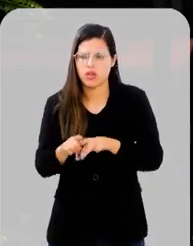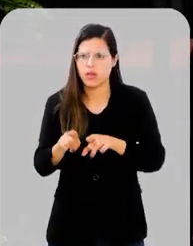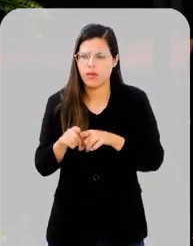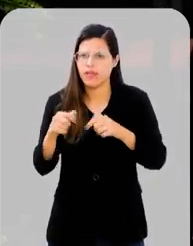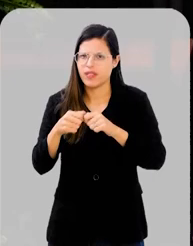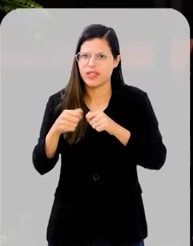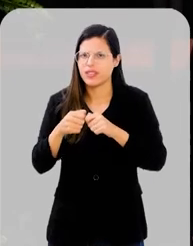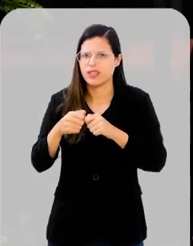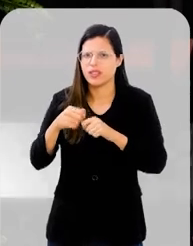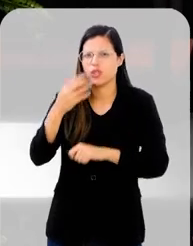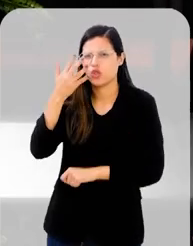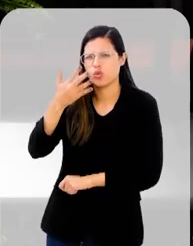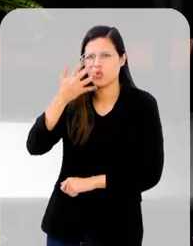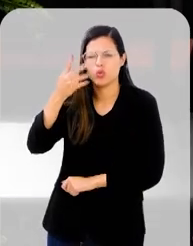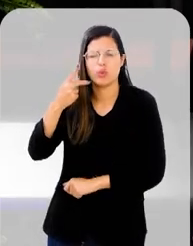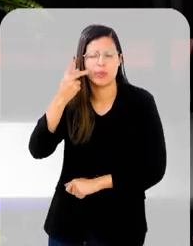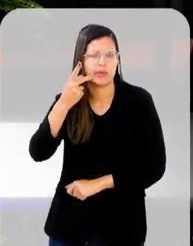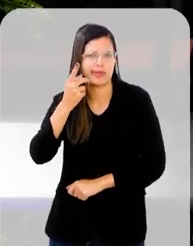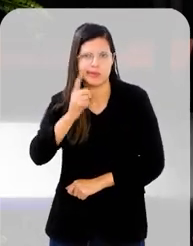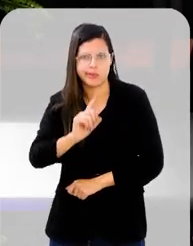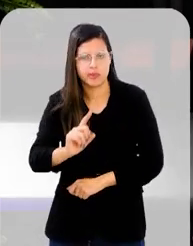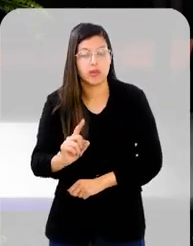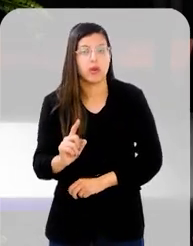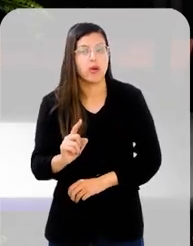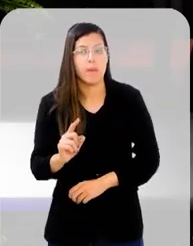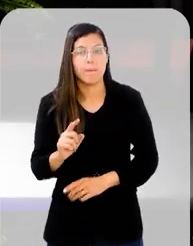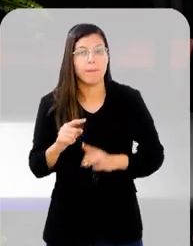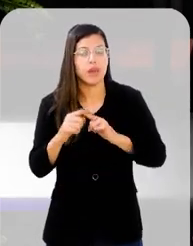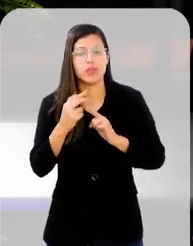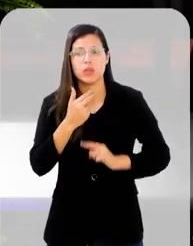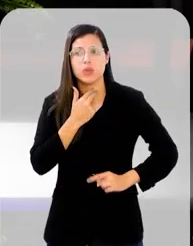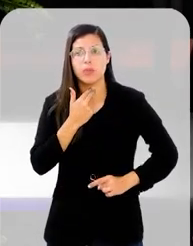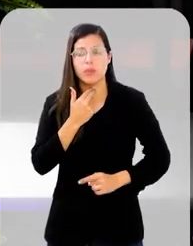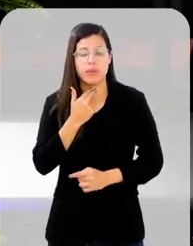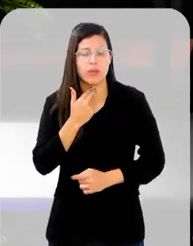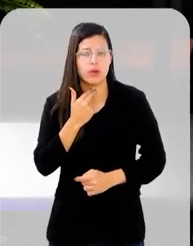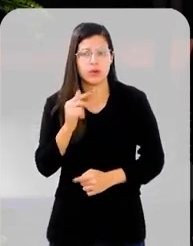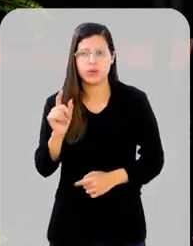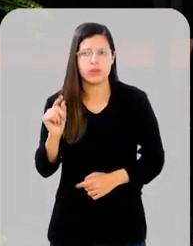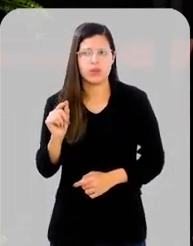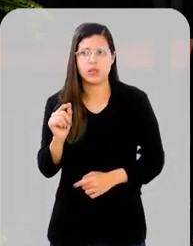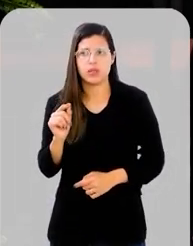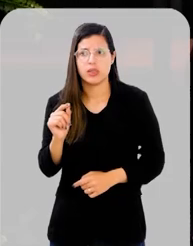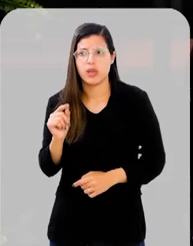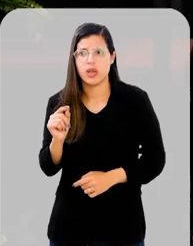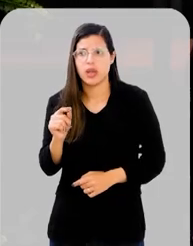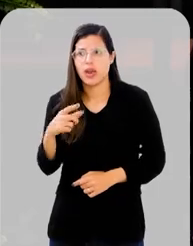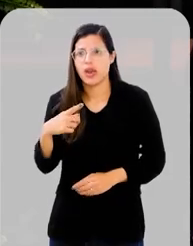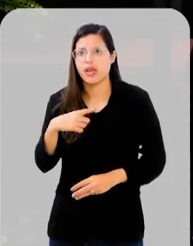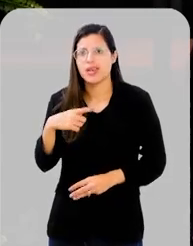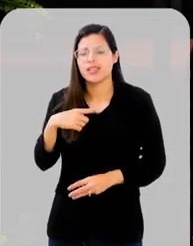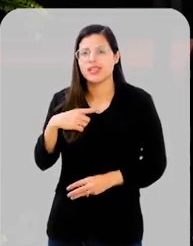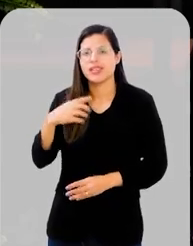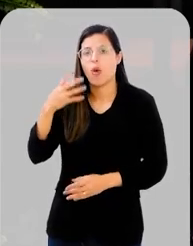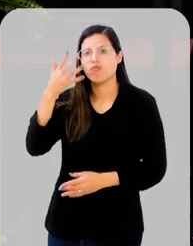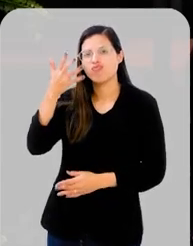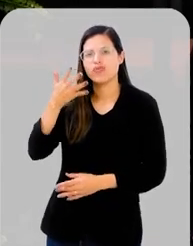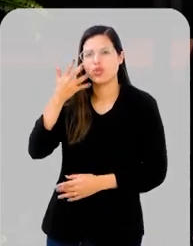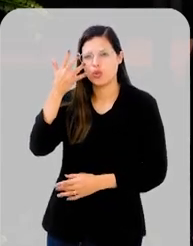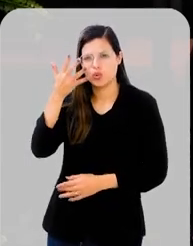não agora veja só não o que a gente não pode mais é escutar uma